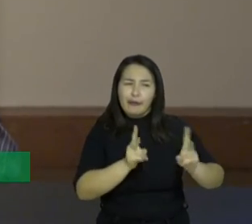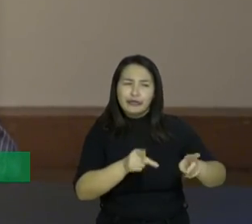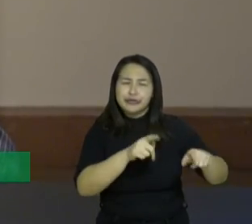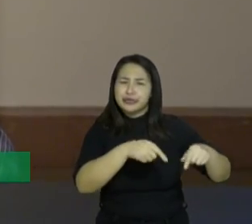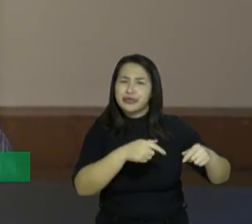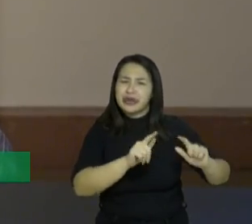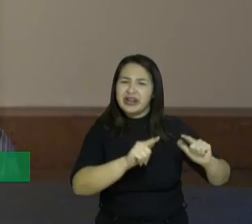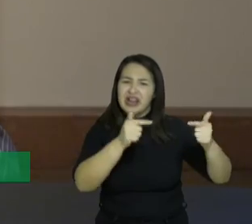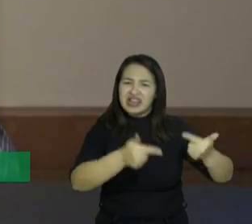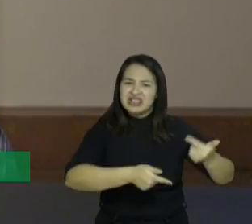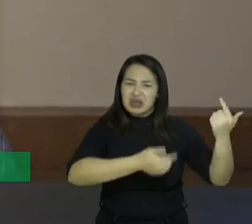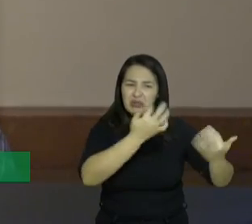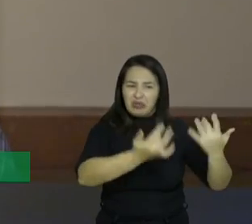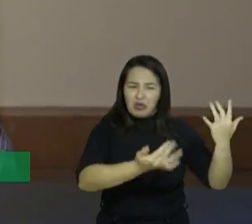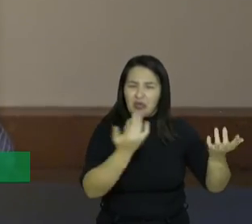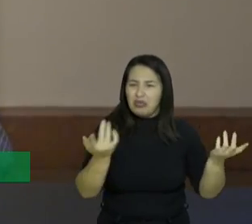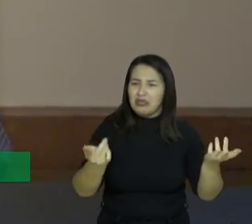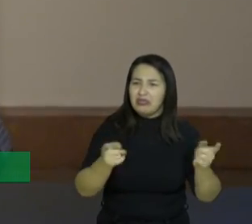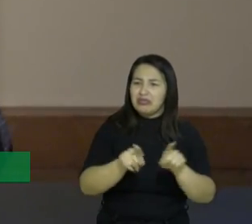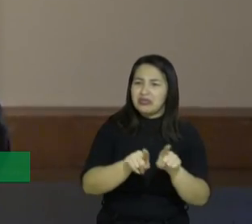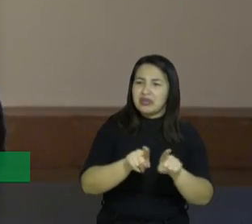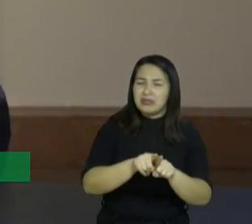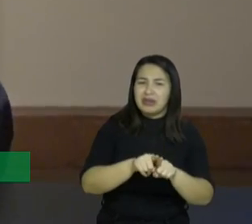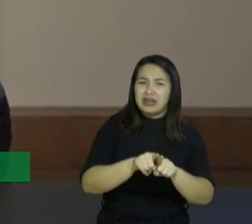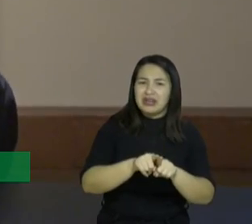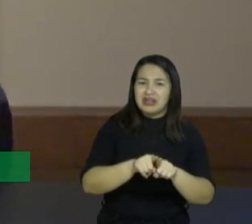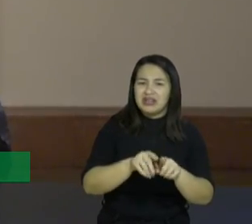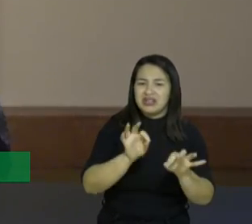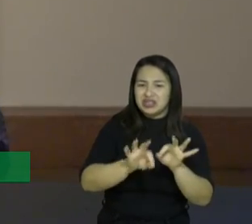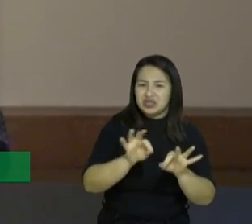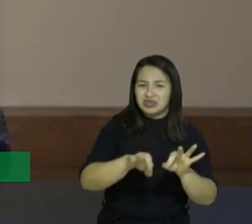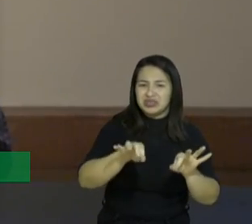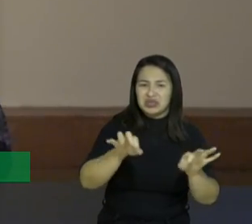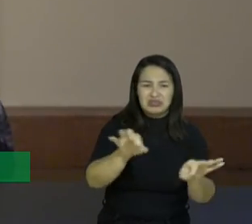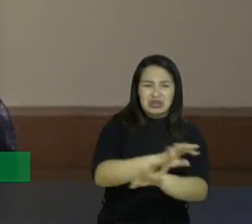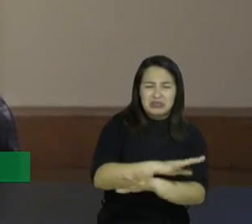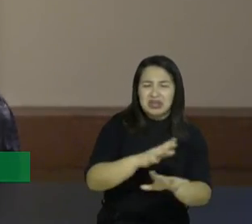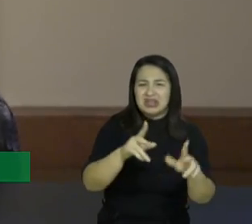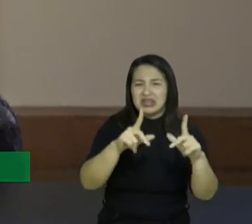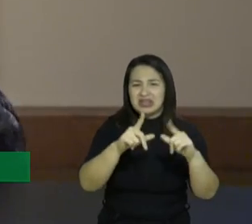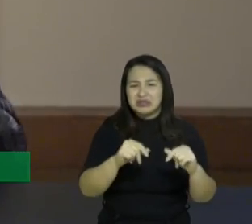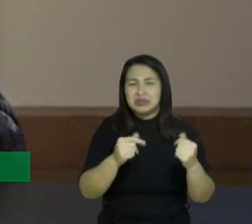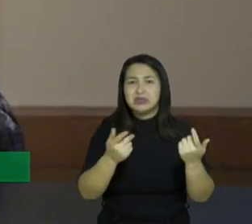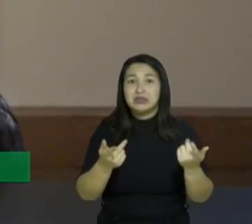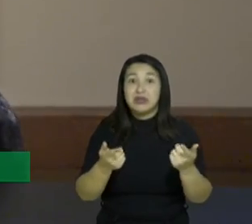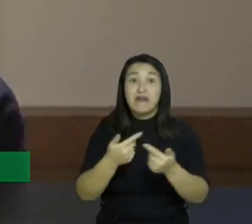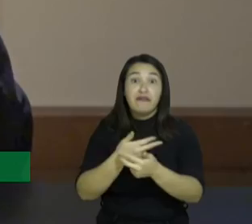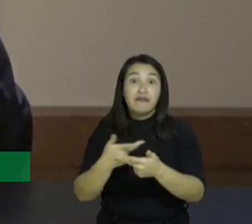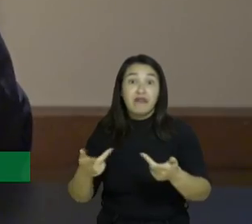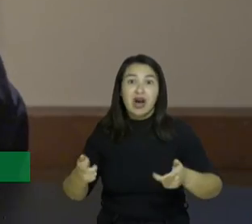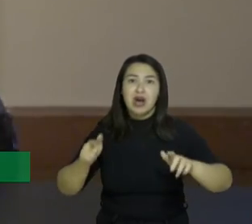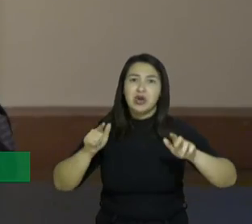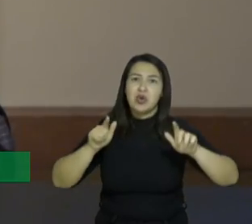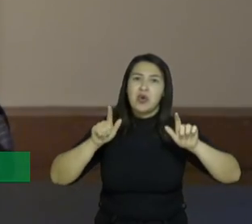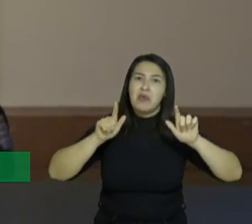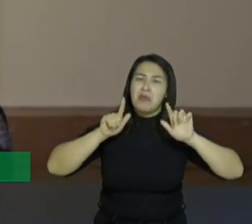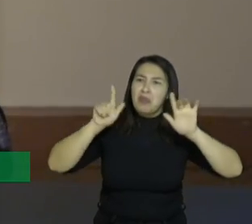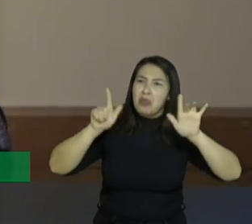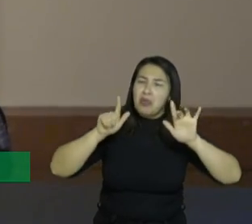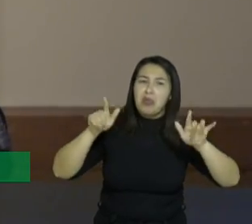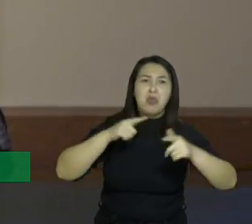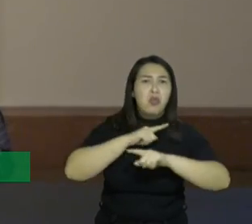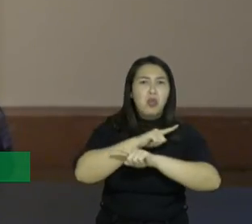dessas ações e dessas tendências então assim surgem eh diversos protestos né Contra esse pré-acordo